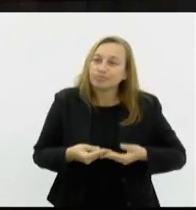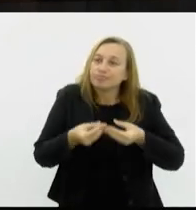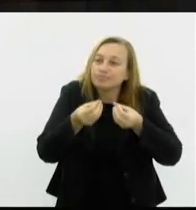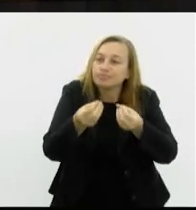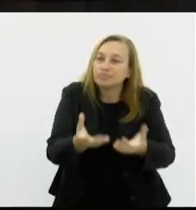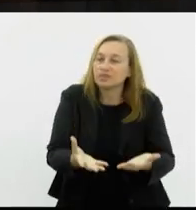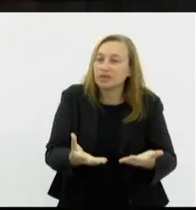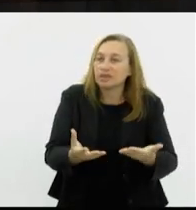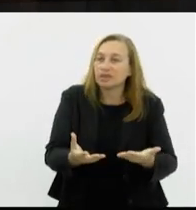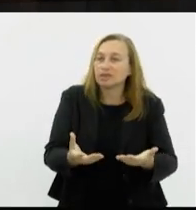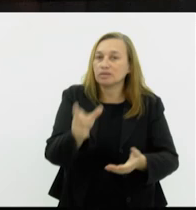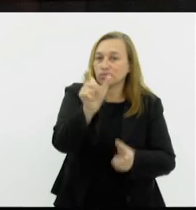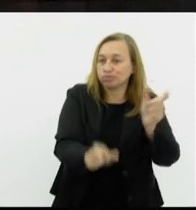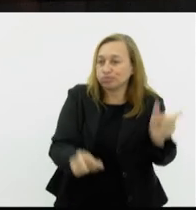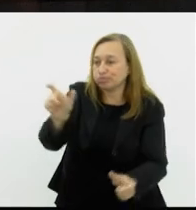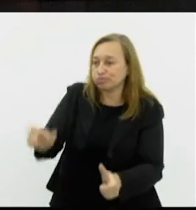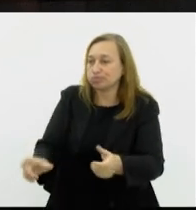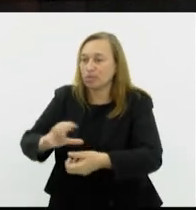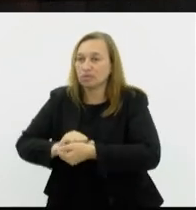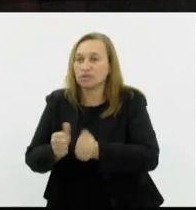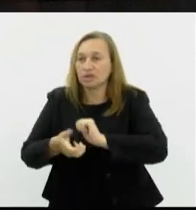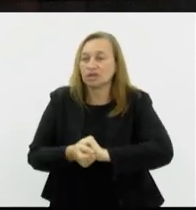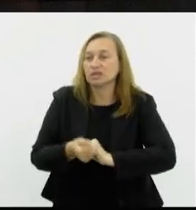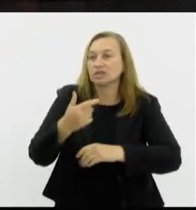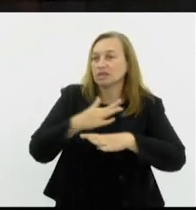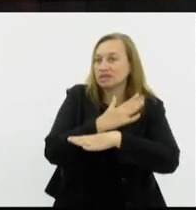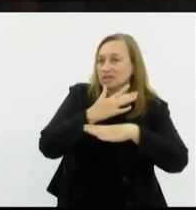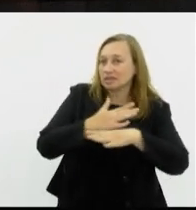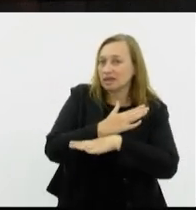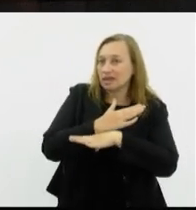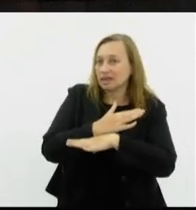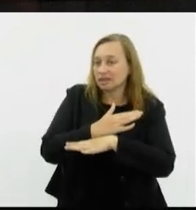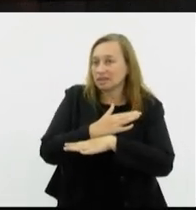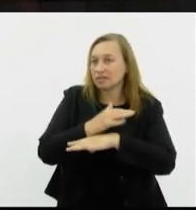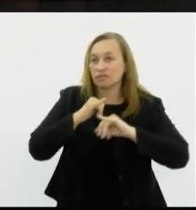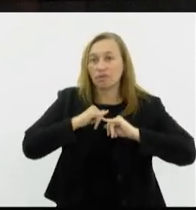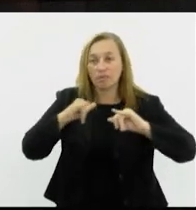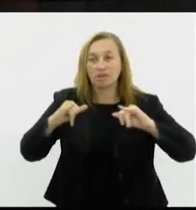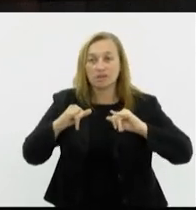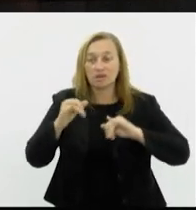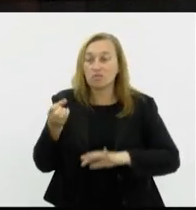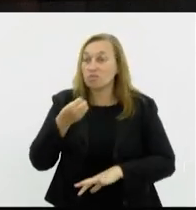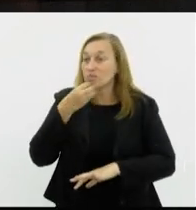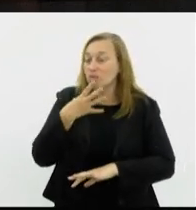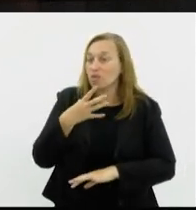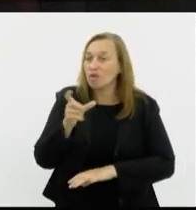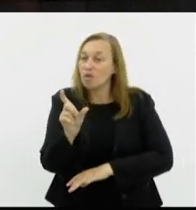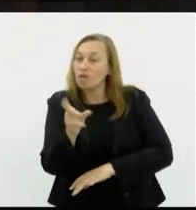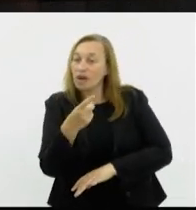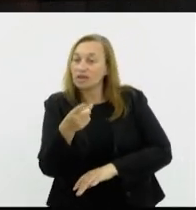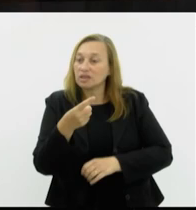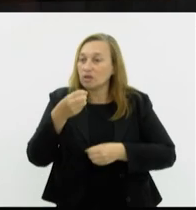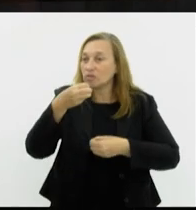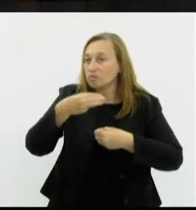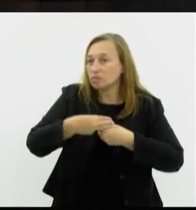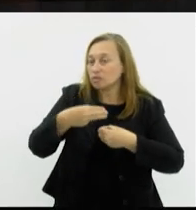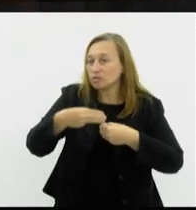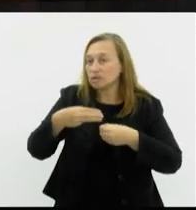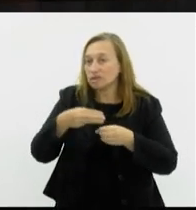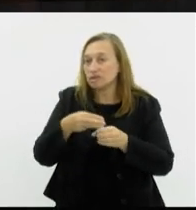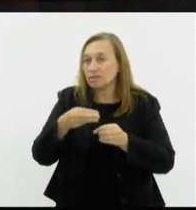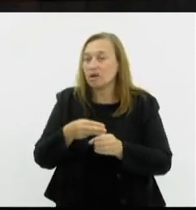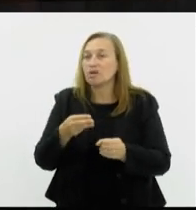entregamos aos artesãos da cidade uma novidade, não é? Que é o cartão municipal do